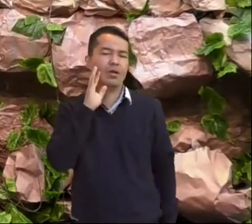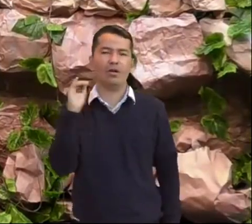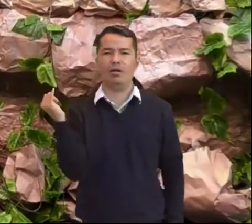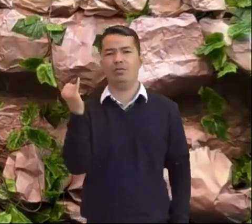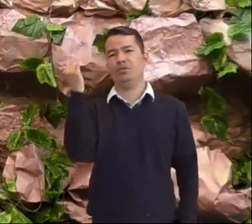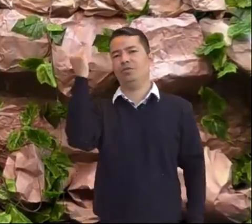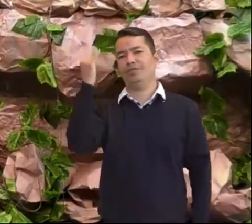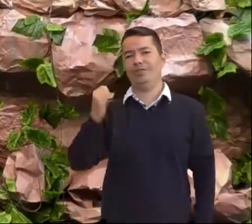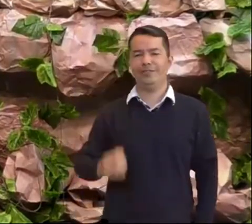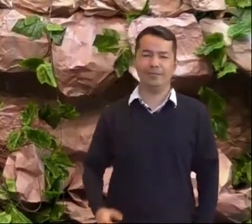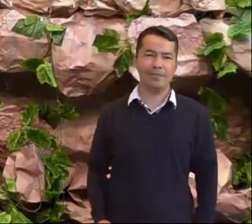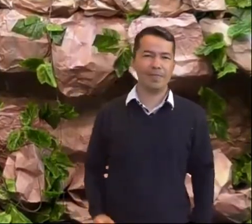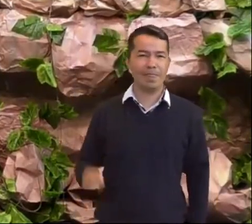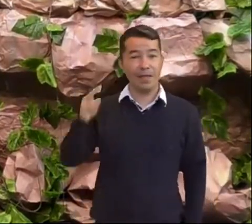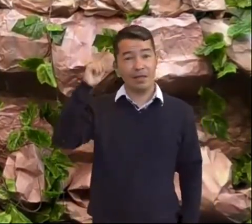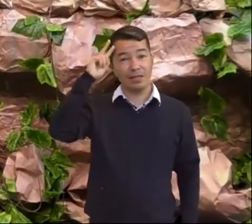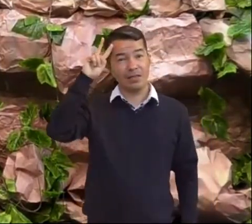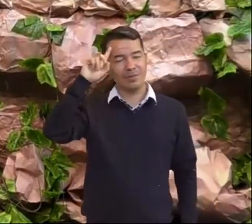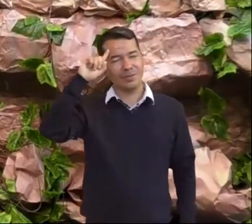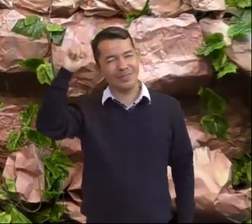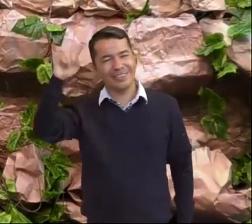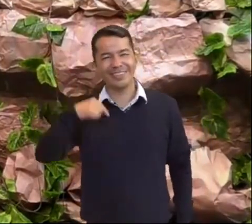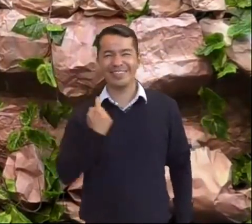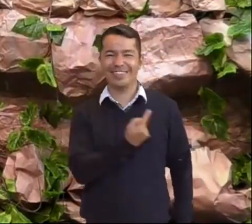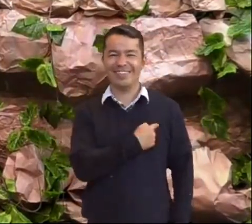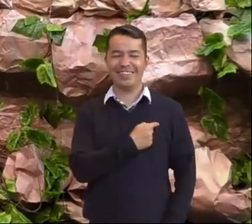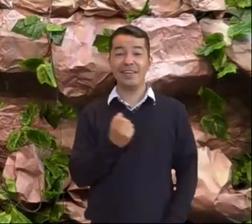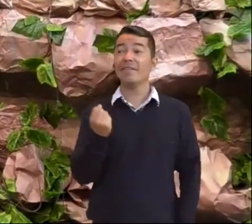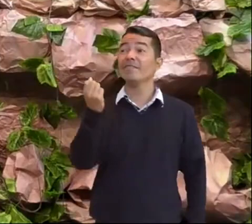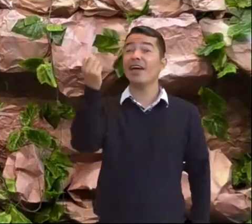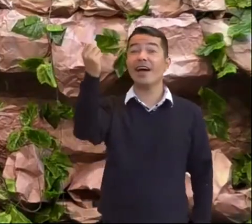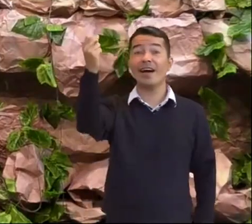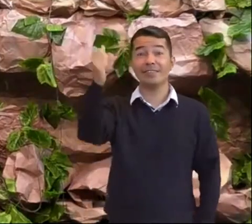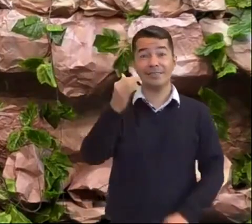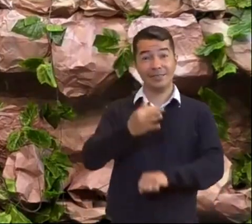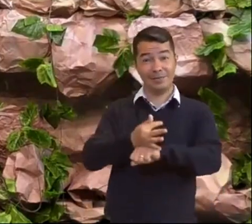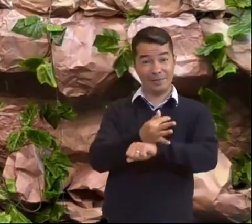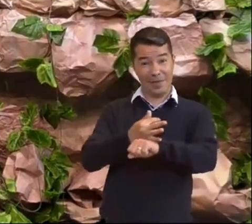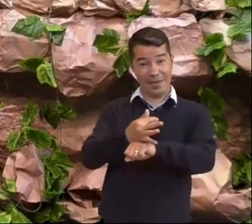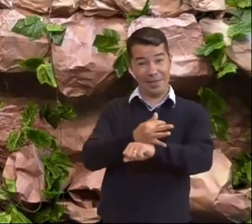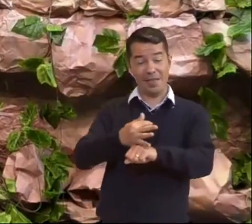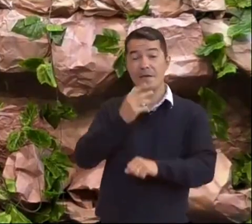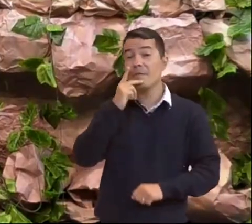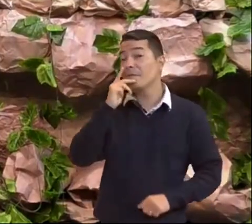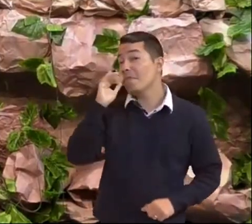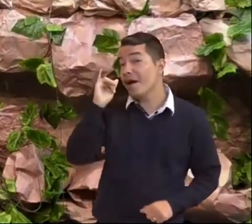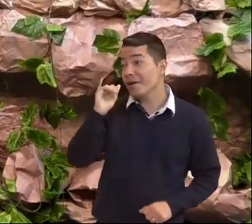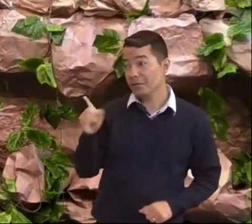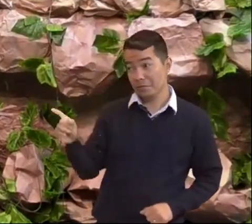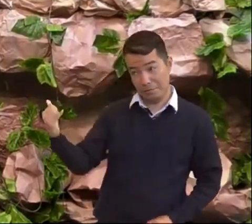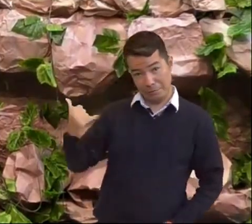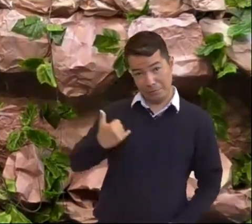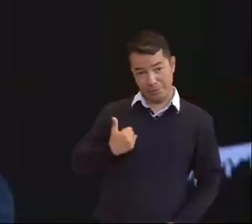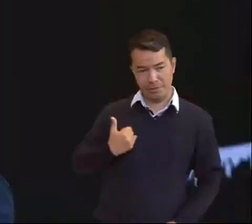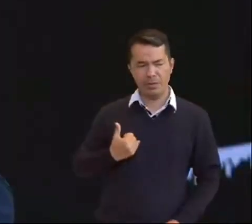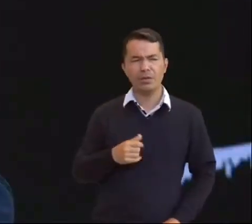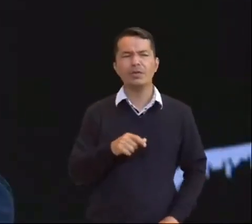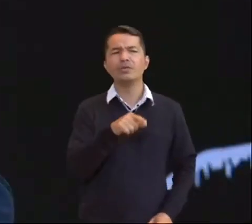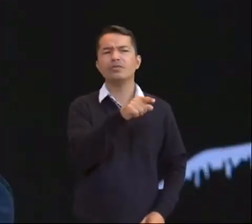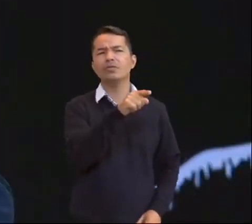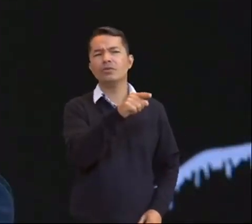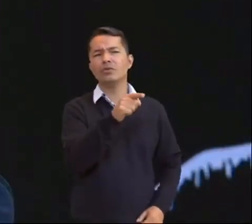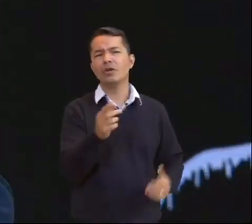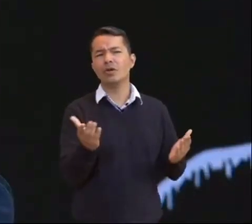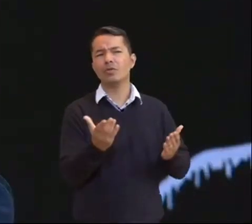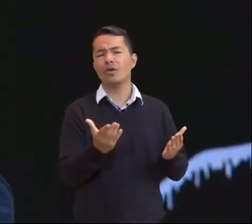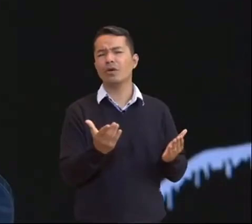meu pai falou, olha, nessas férias, eu tinha 9 anos, você vai ser responsável pelas devocionais nas